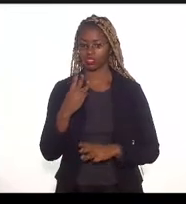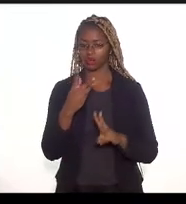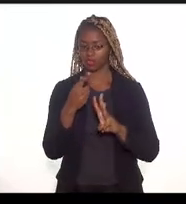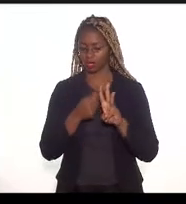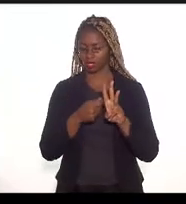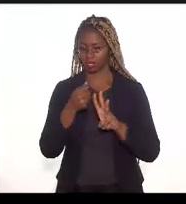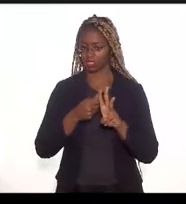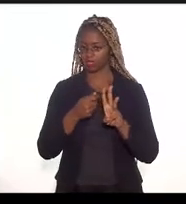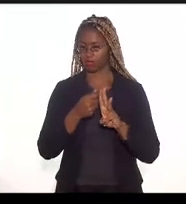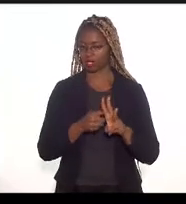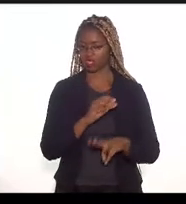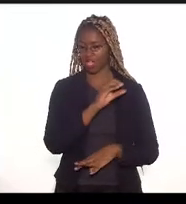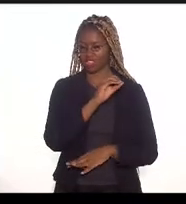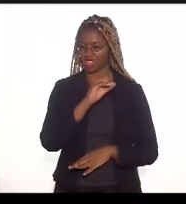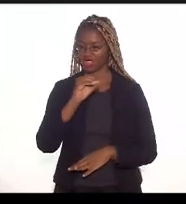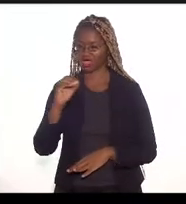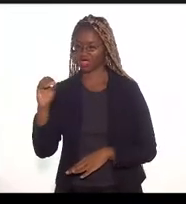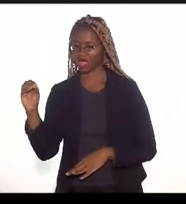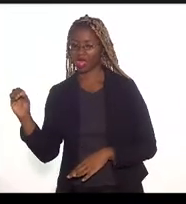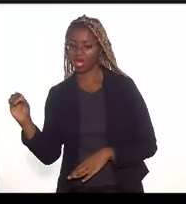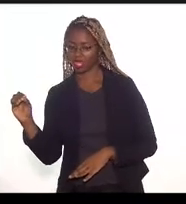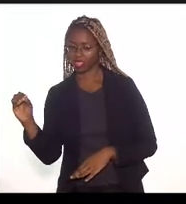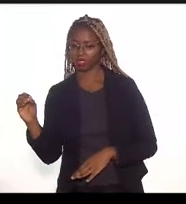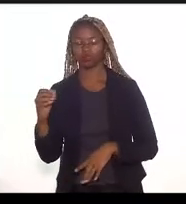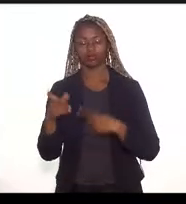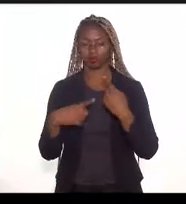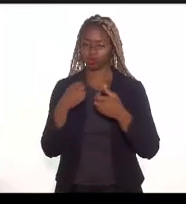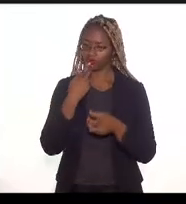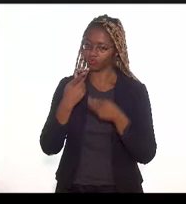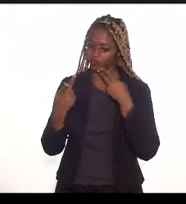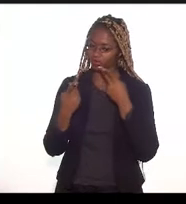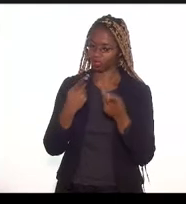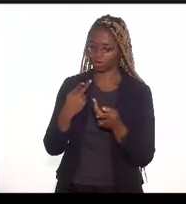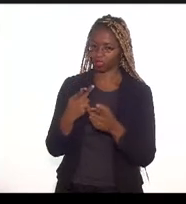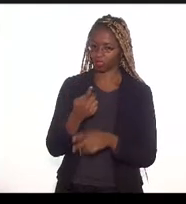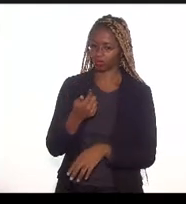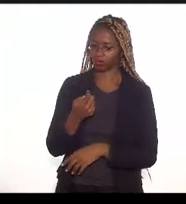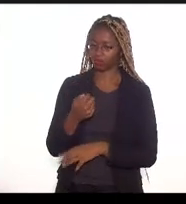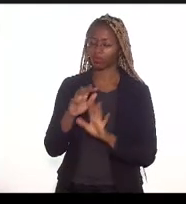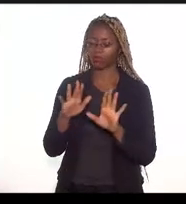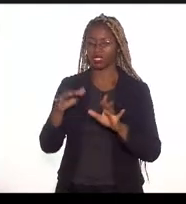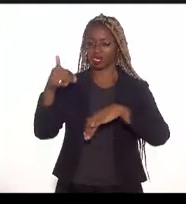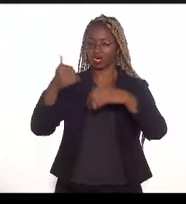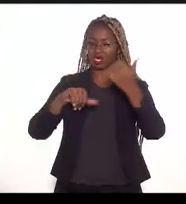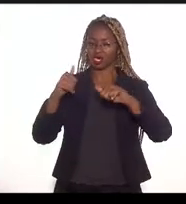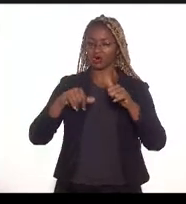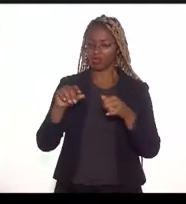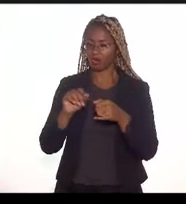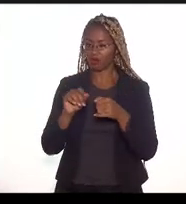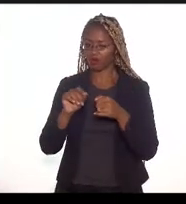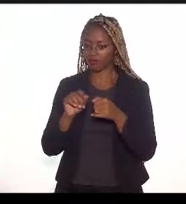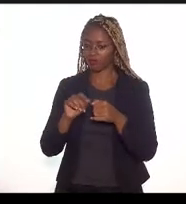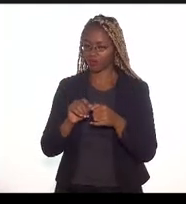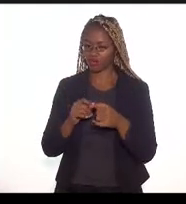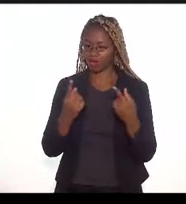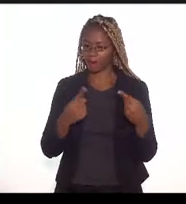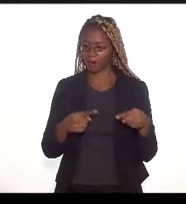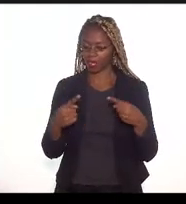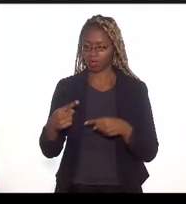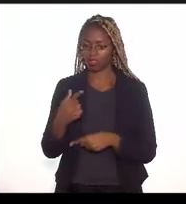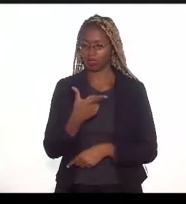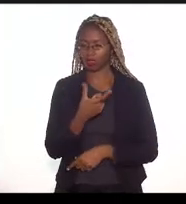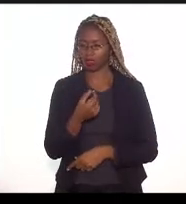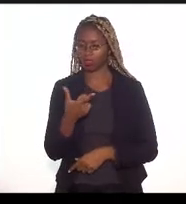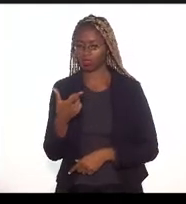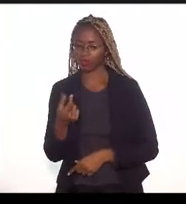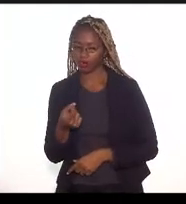são zerados, e em breve eu falarei o porquê, mas nas análises feitas dos pleitos de 2020, nós